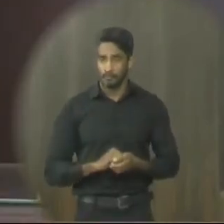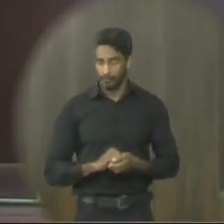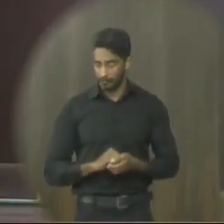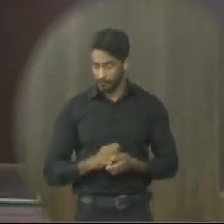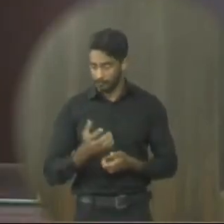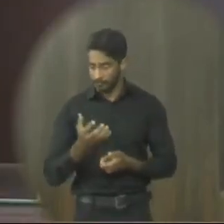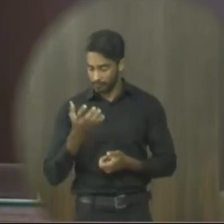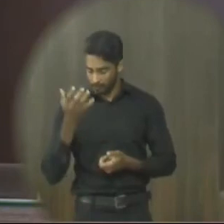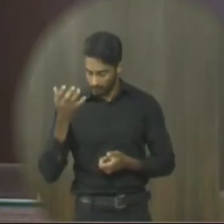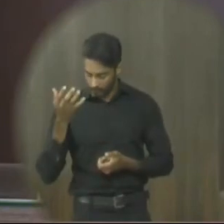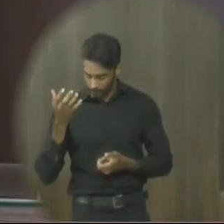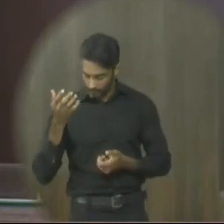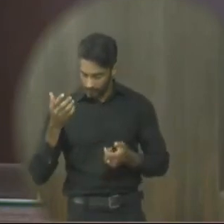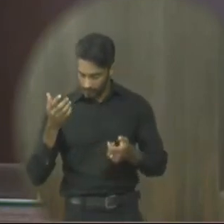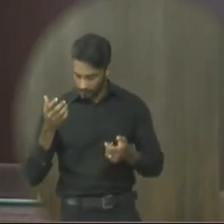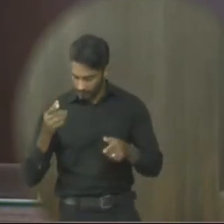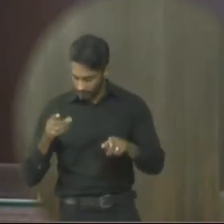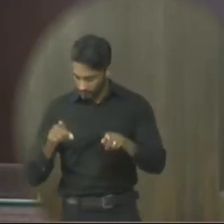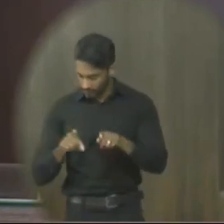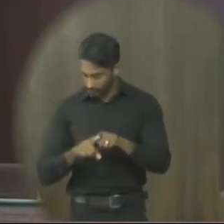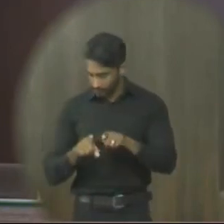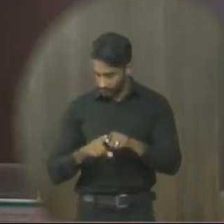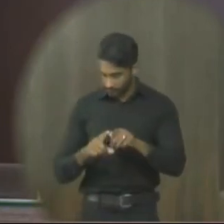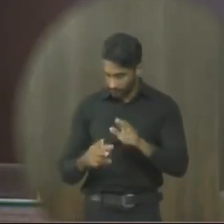Requer a mesa na forma